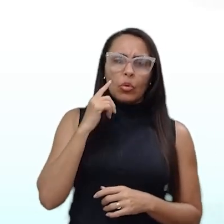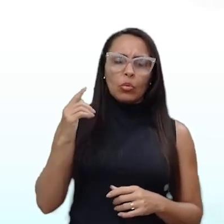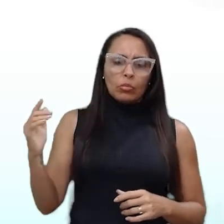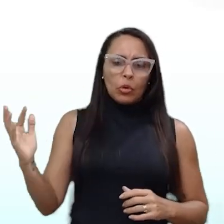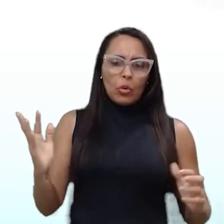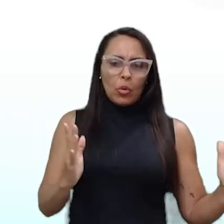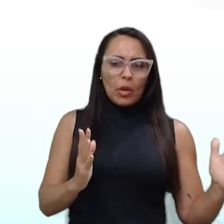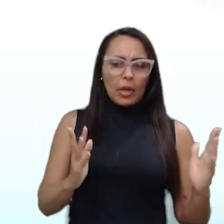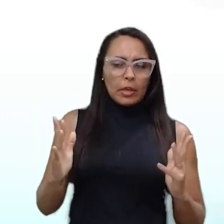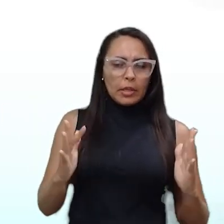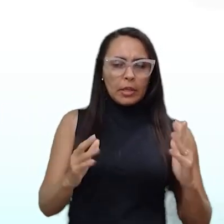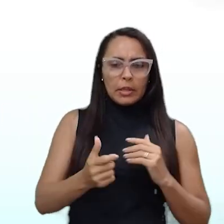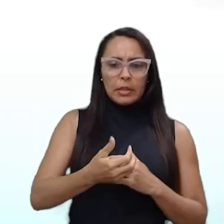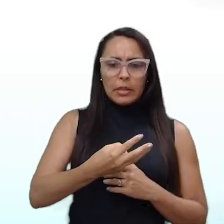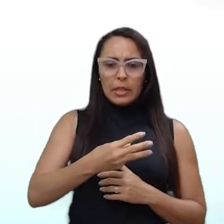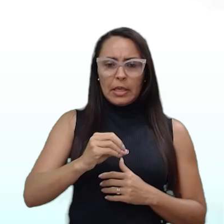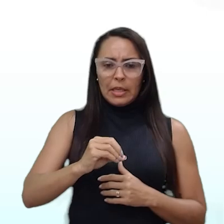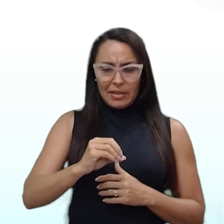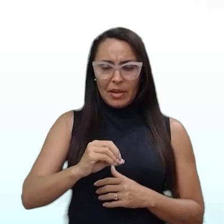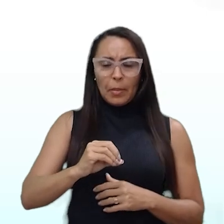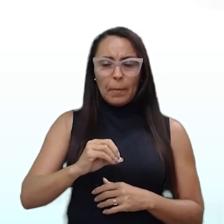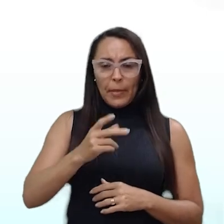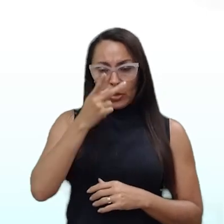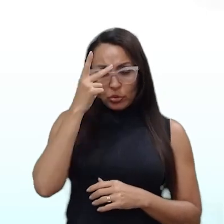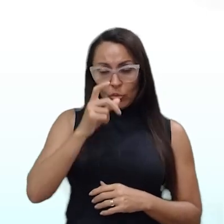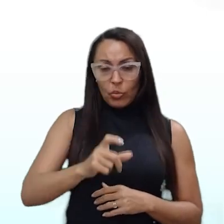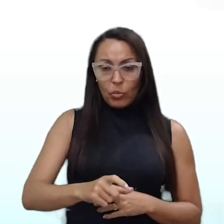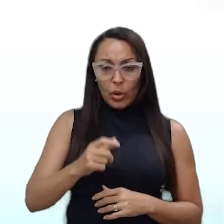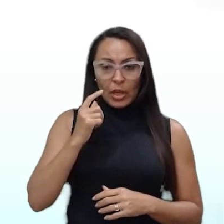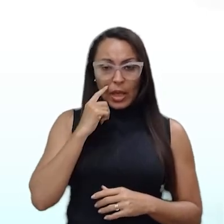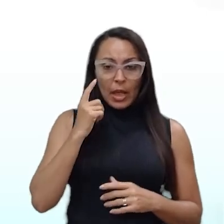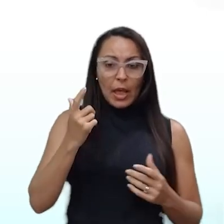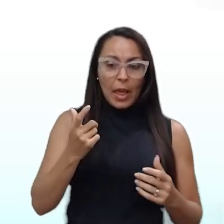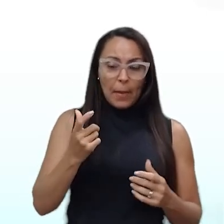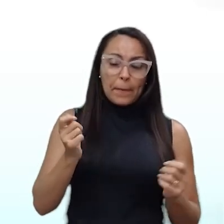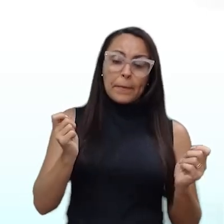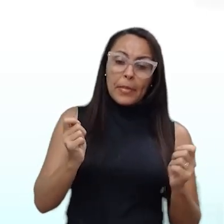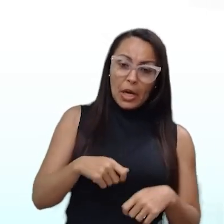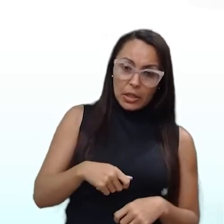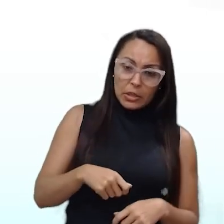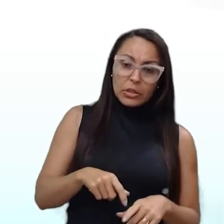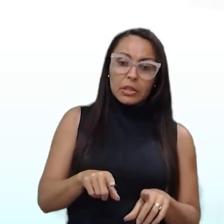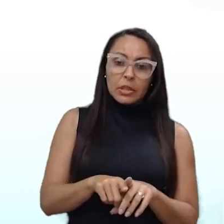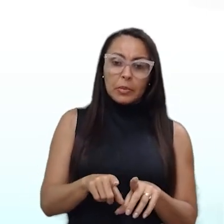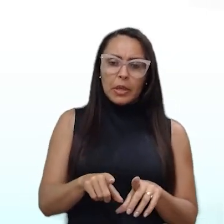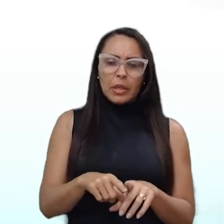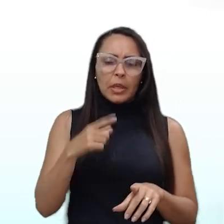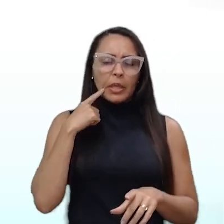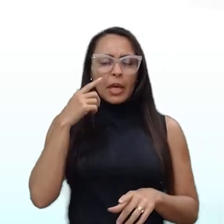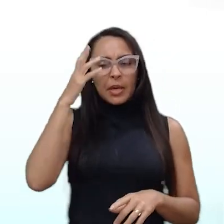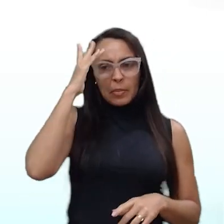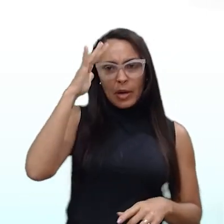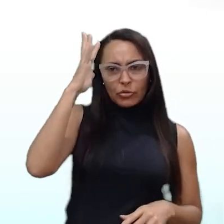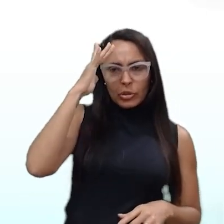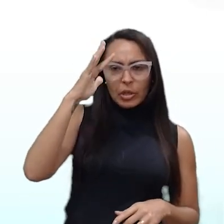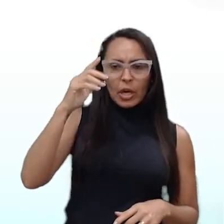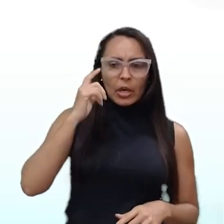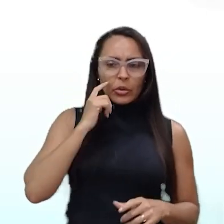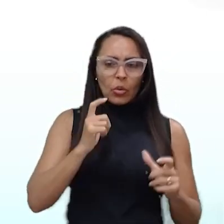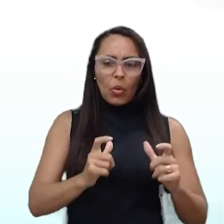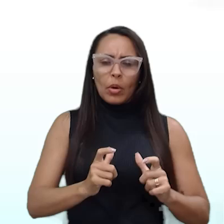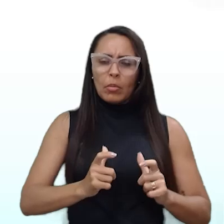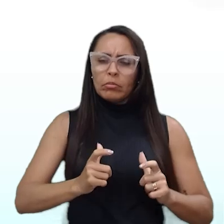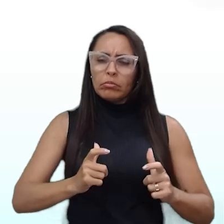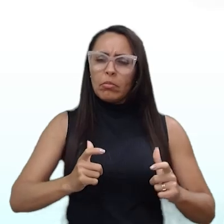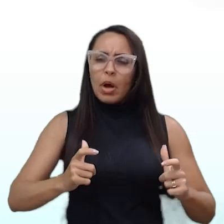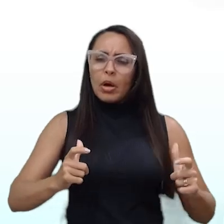30 pessoas, eu já tenho uma capacidade máxima. Ok. Agora, tenta se imaginar de onde você está para um local